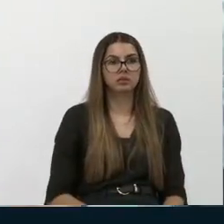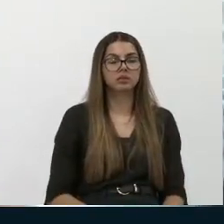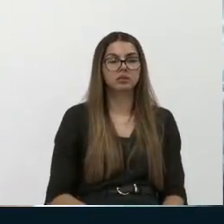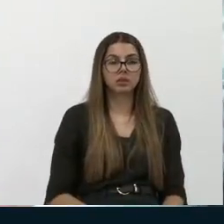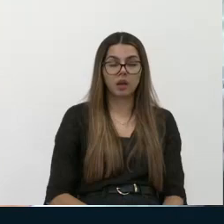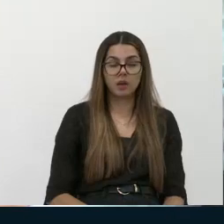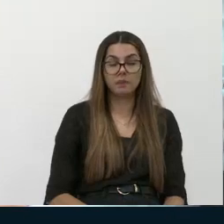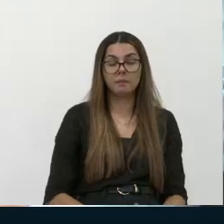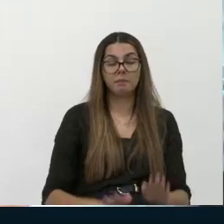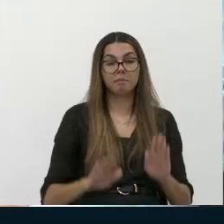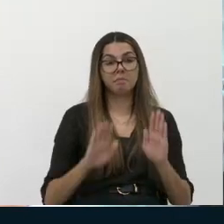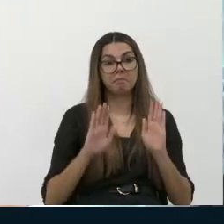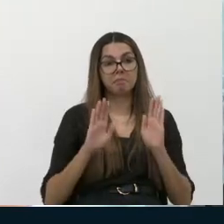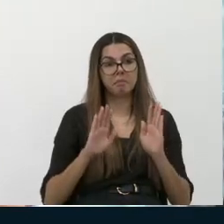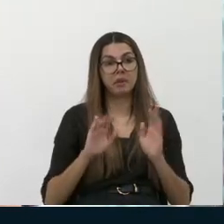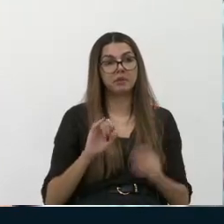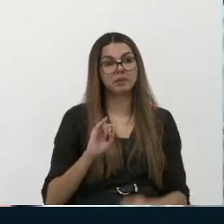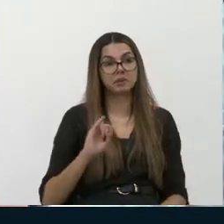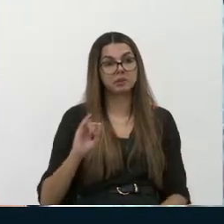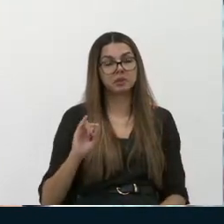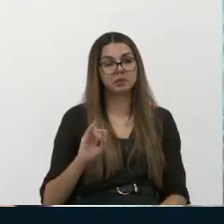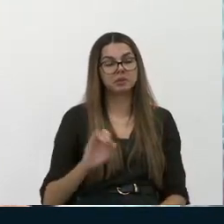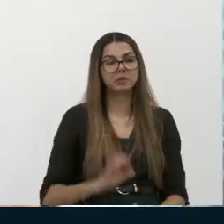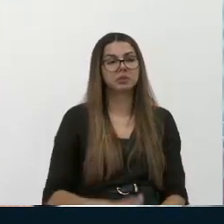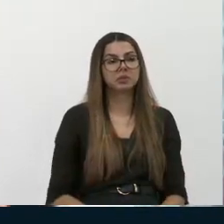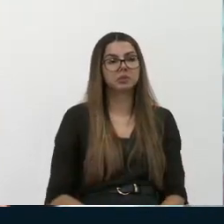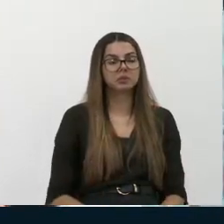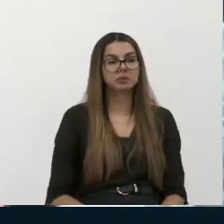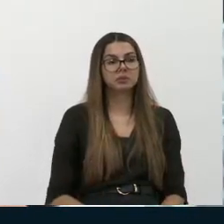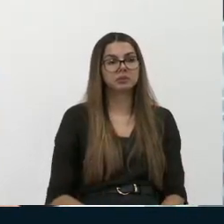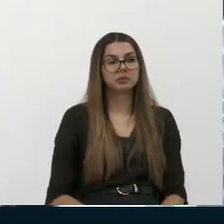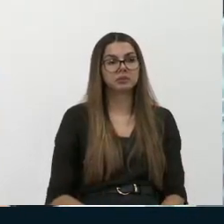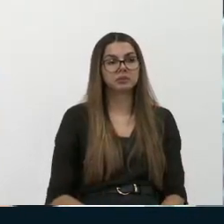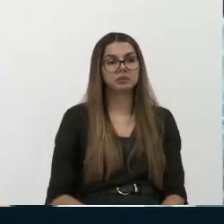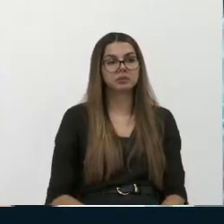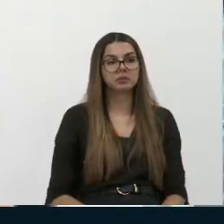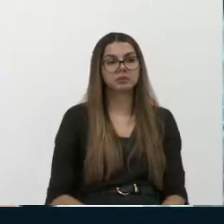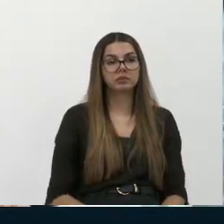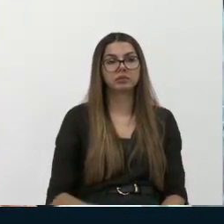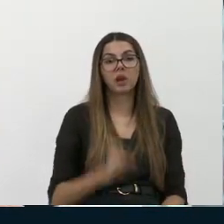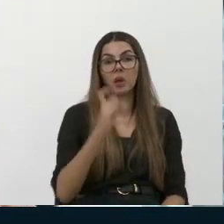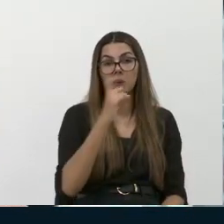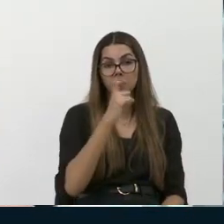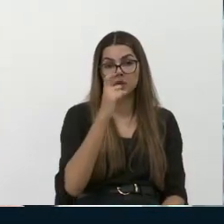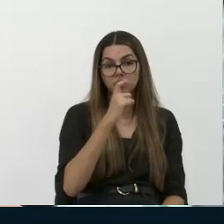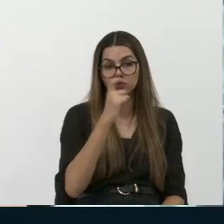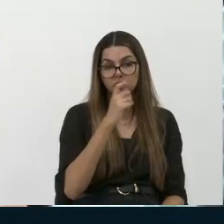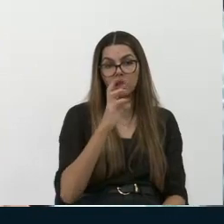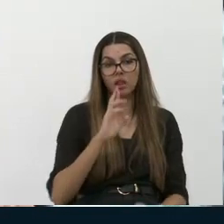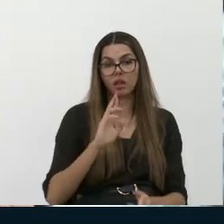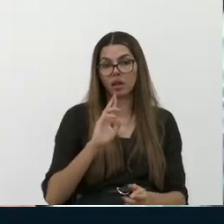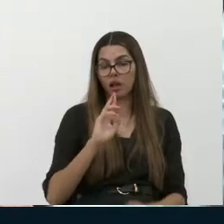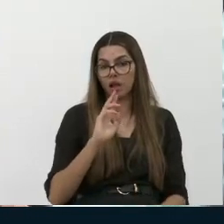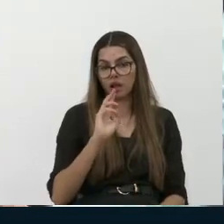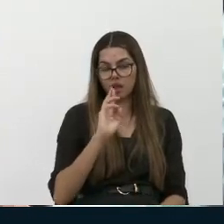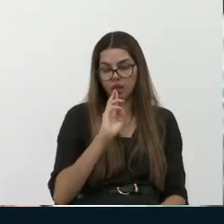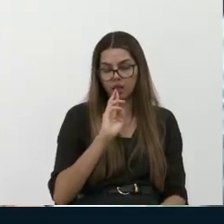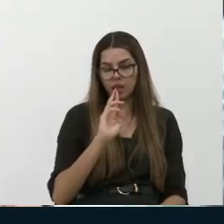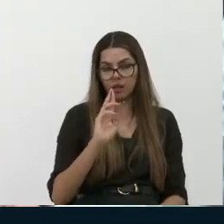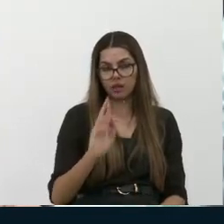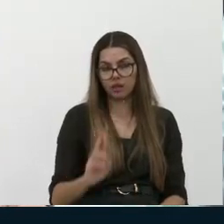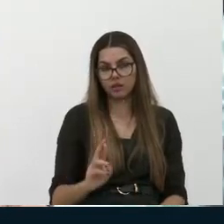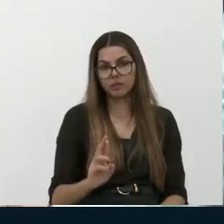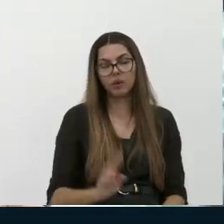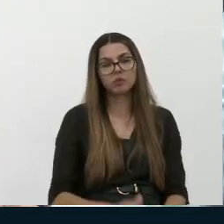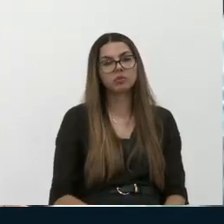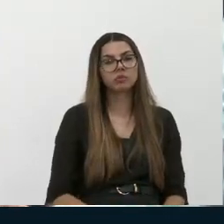cabíveis, porém, se houver calúnia, difamação, ele também responde, claro, sobre esse